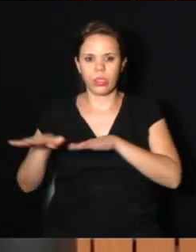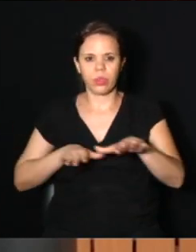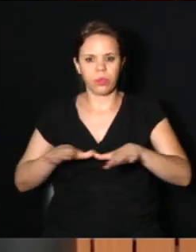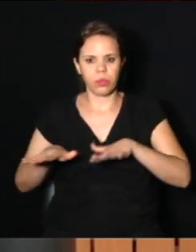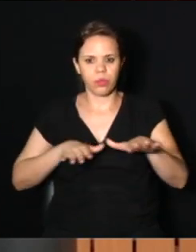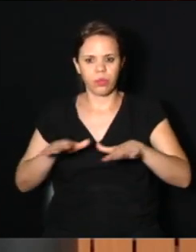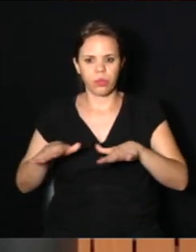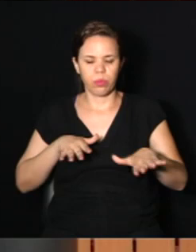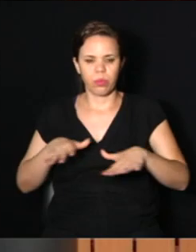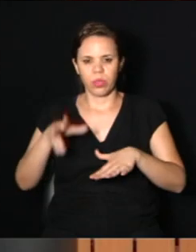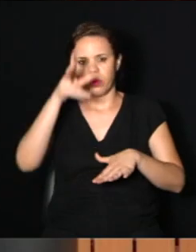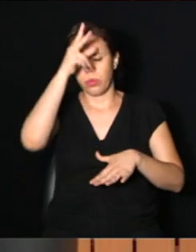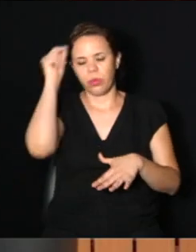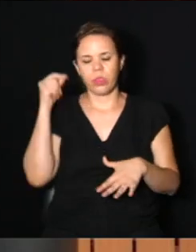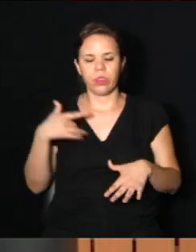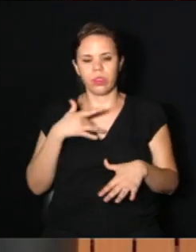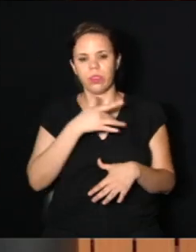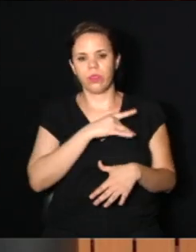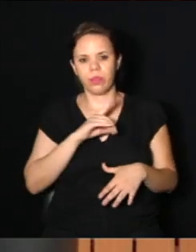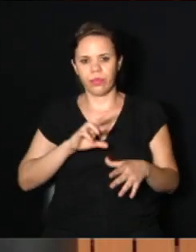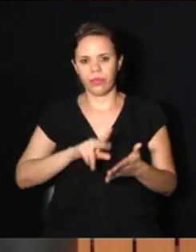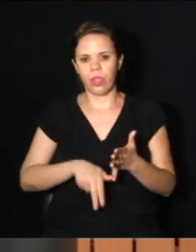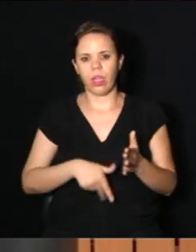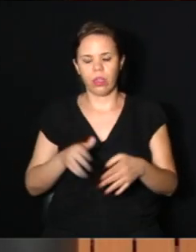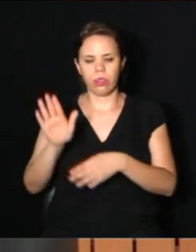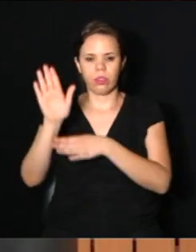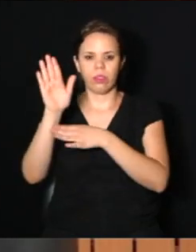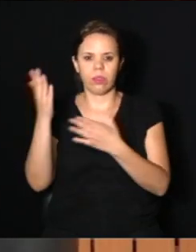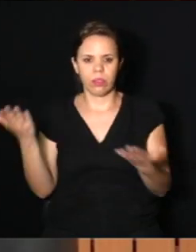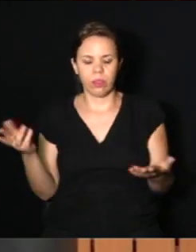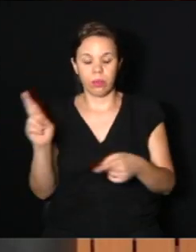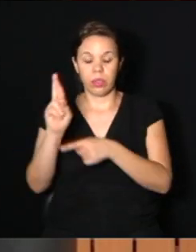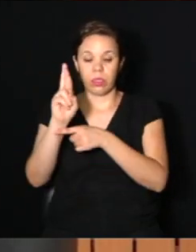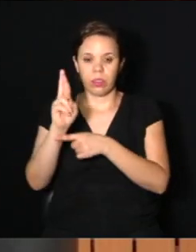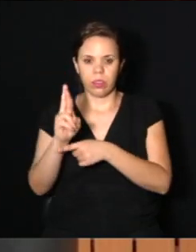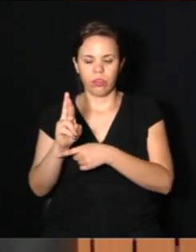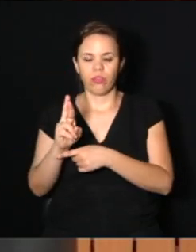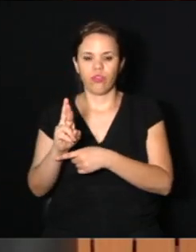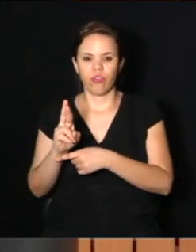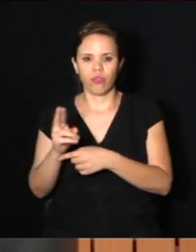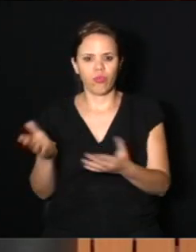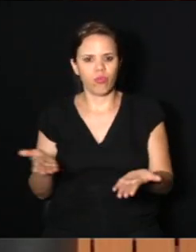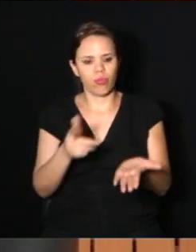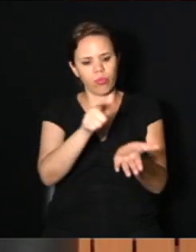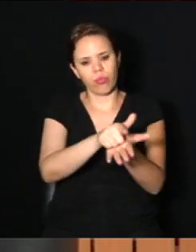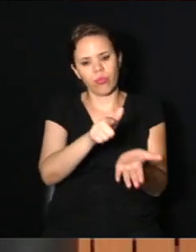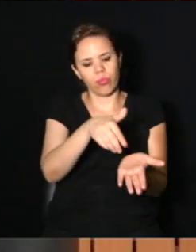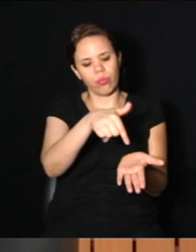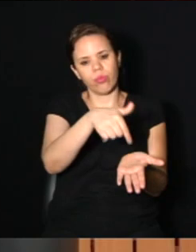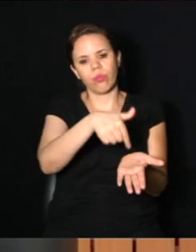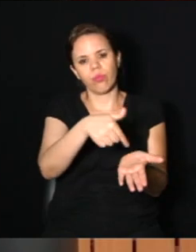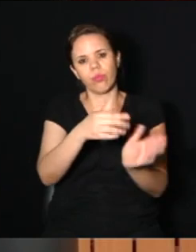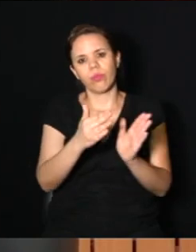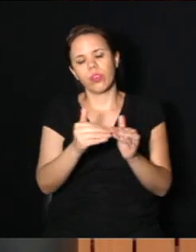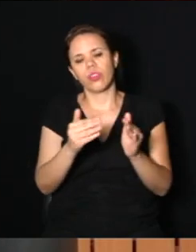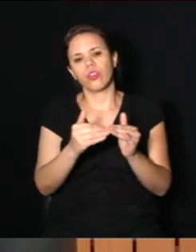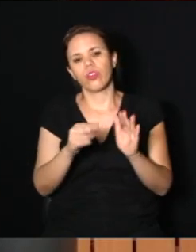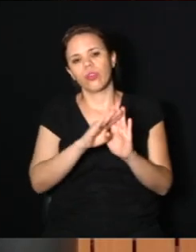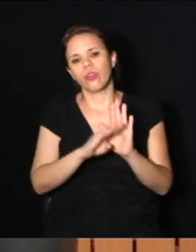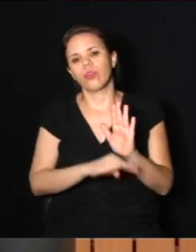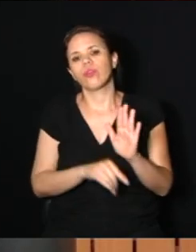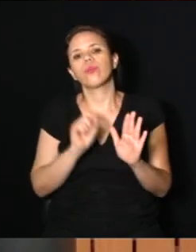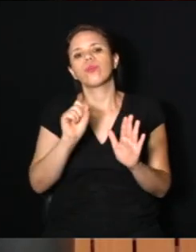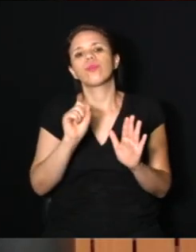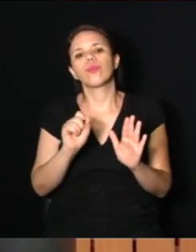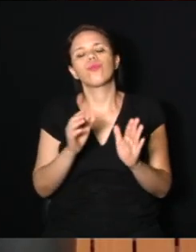de Saúde com vários representantes lá, encaminhou junto com as famílias alguns procedimentos. Um deles foi